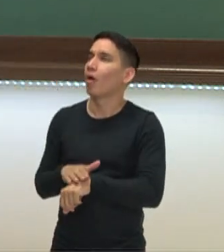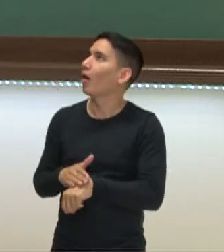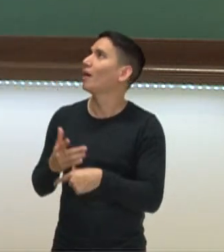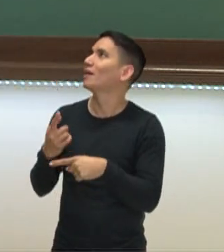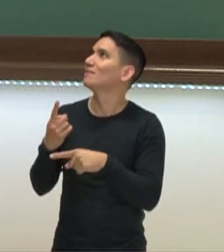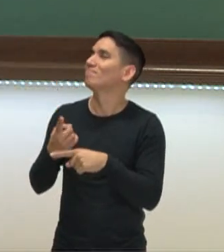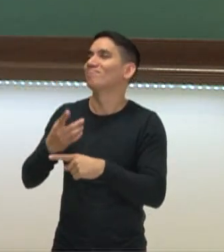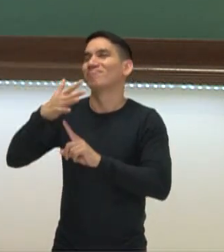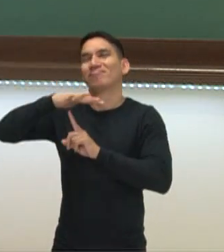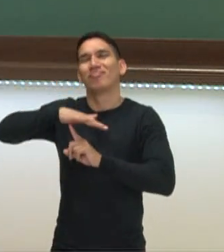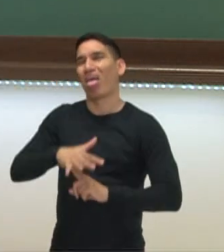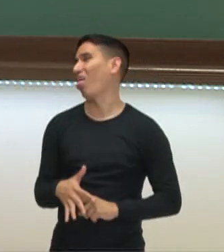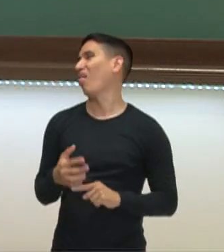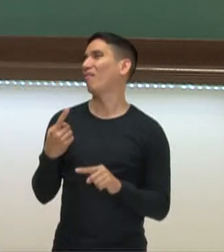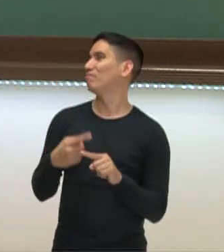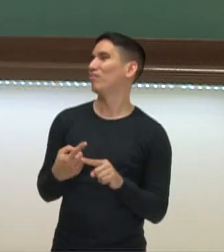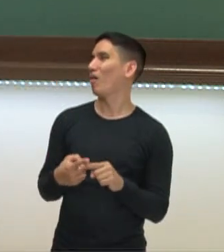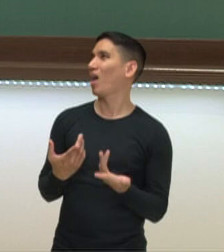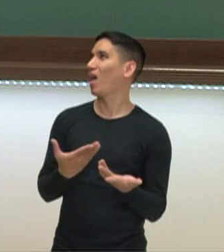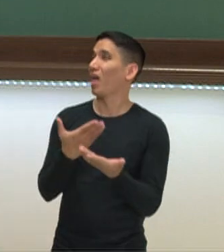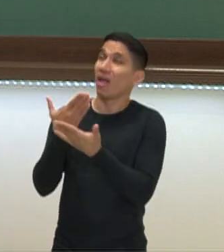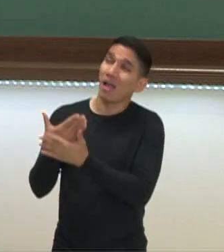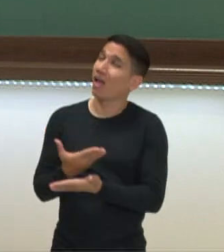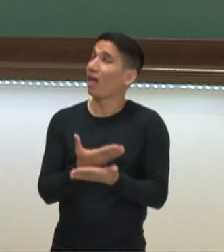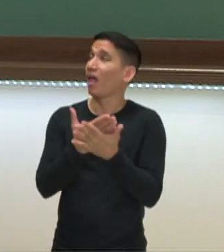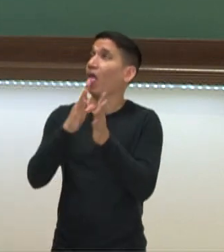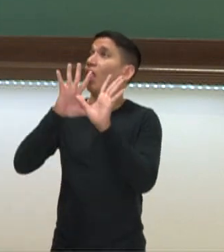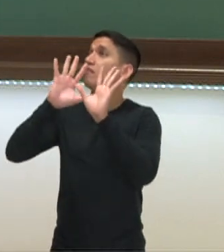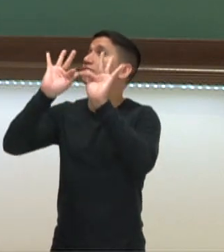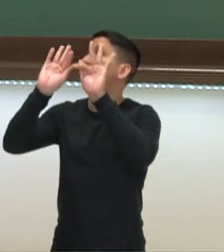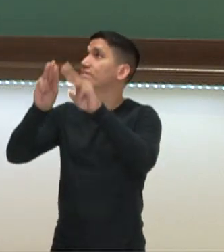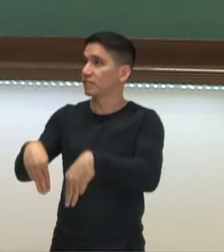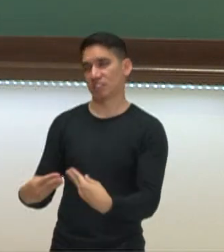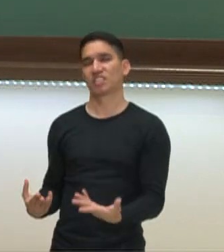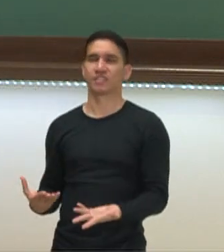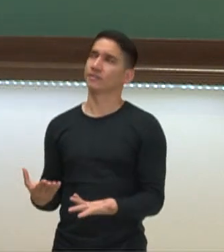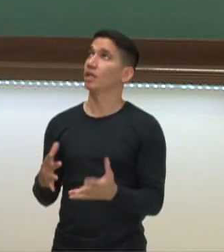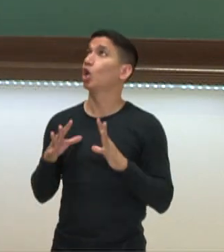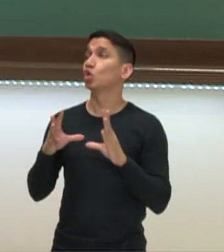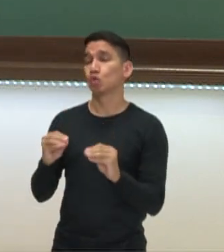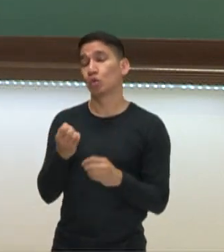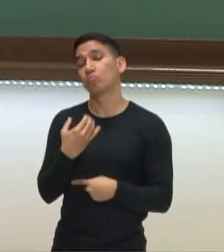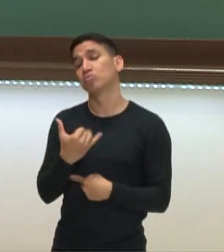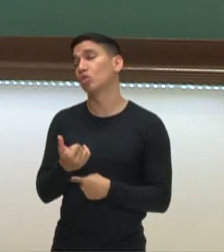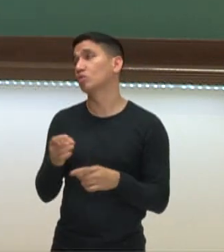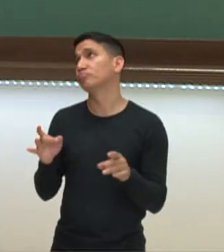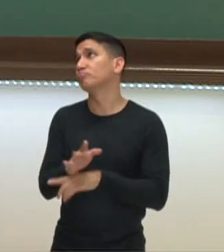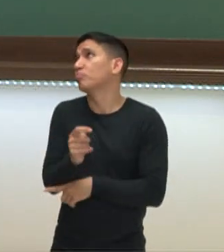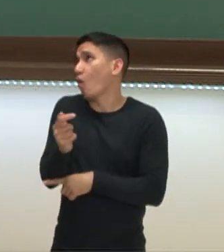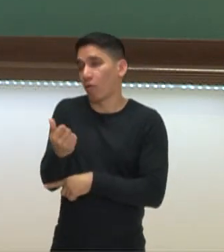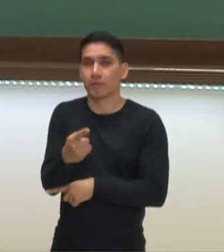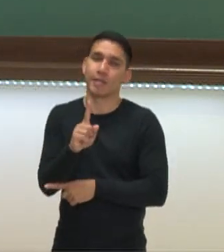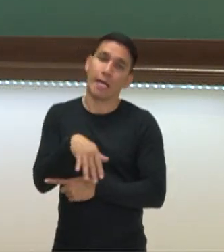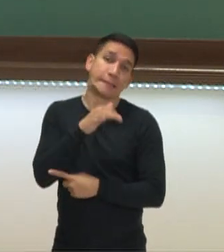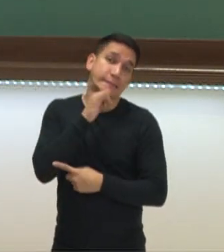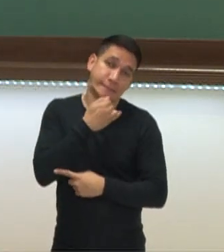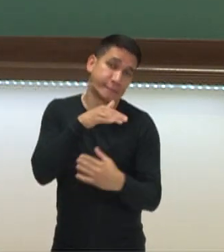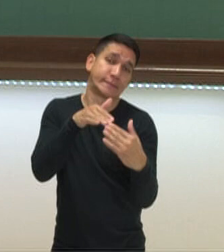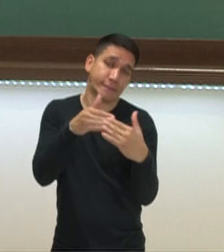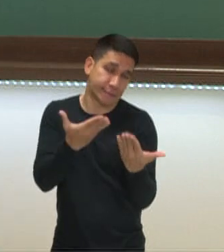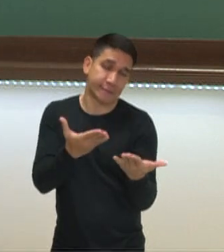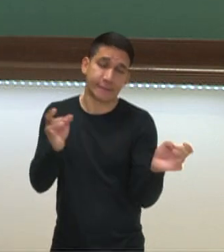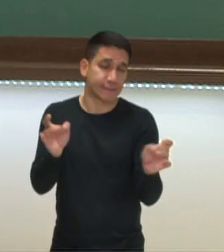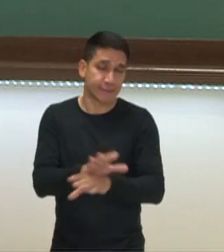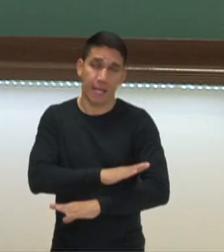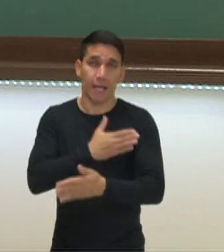uma depressão muito grande, professor. Por quê? Porque chega no fim, professor. Tudo que é bom dura pouco, infelizmente. Chegamos ao final